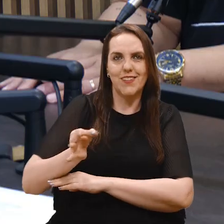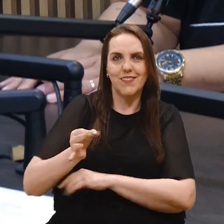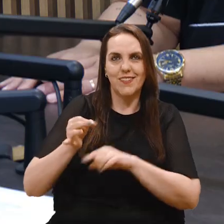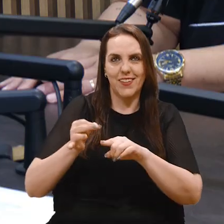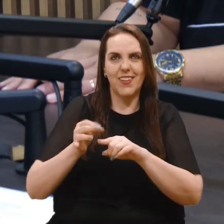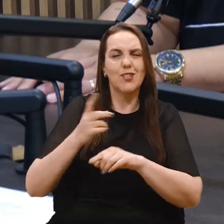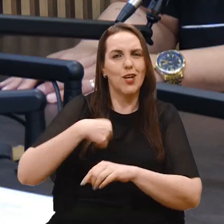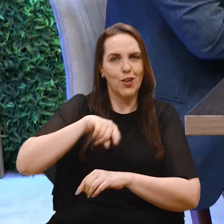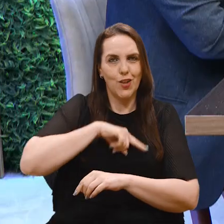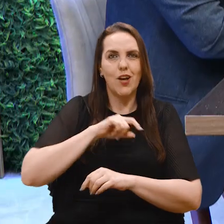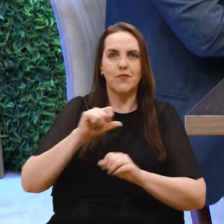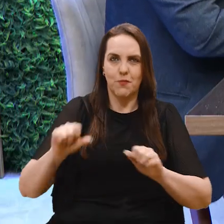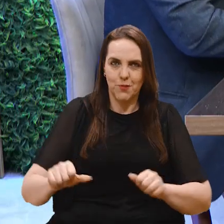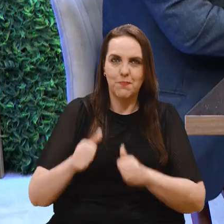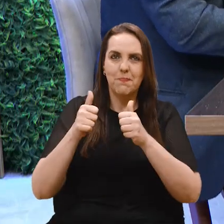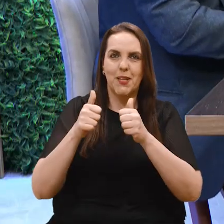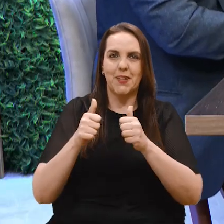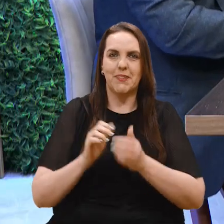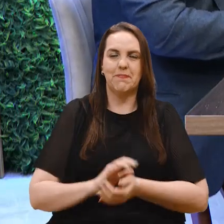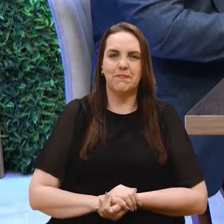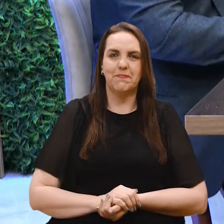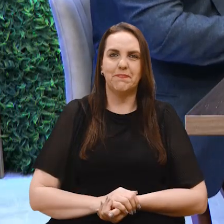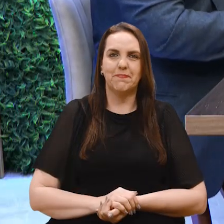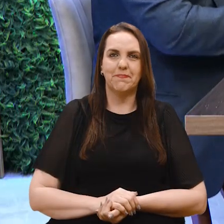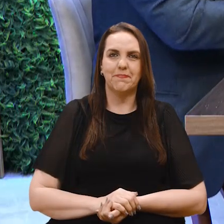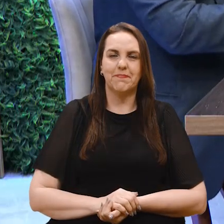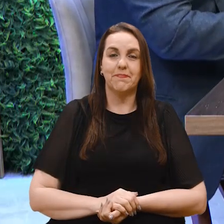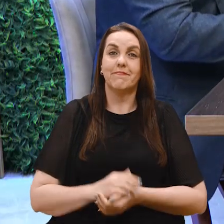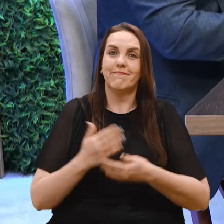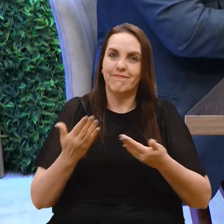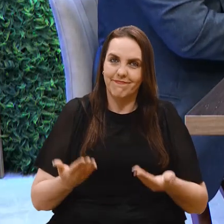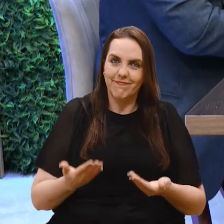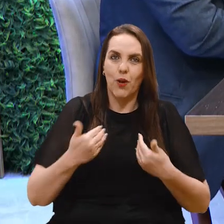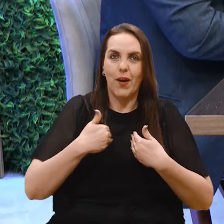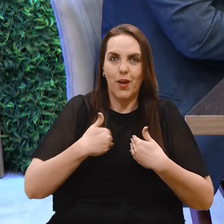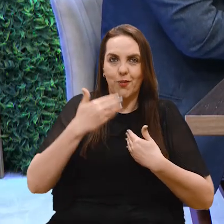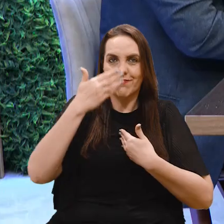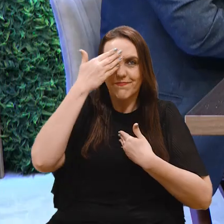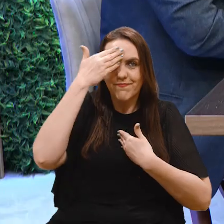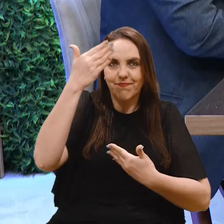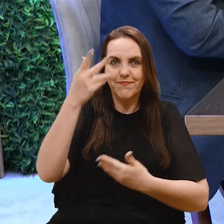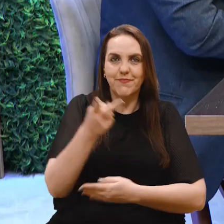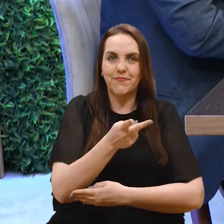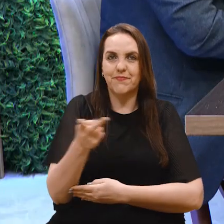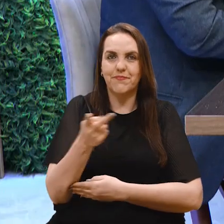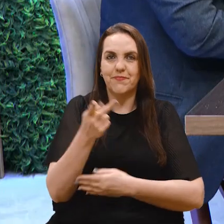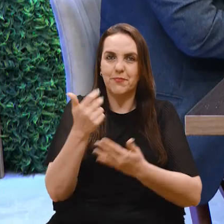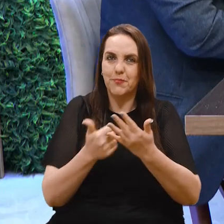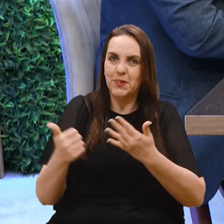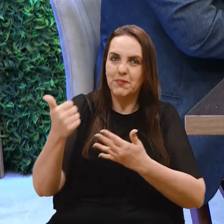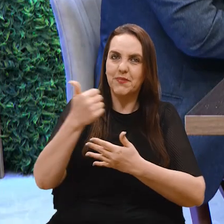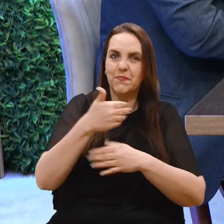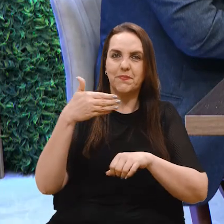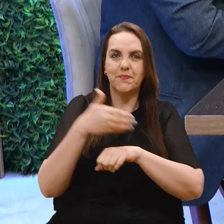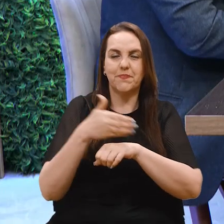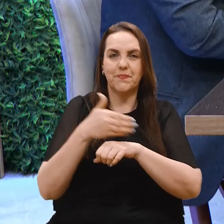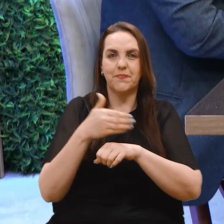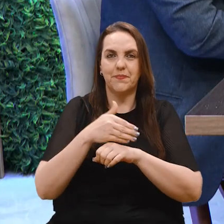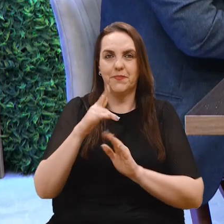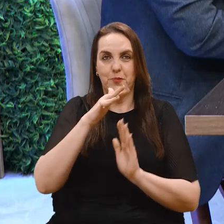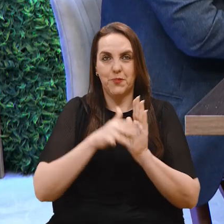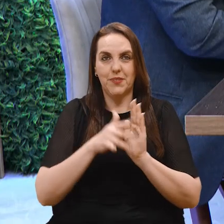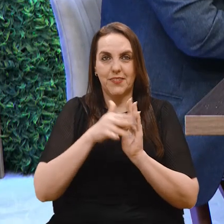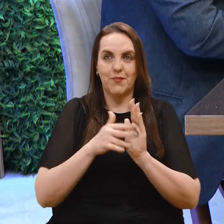fazer ele melhor ainda. Bom, eu gostaria de agradecer a vocês, foi um privilégio participar desse programa junto com vocês, que